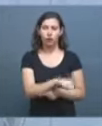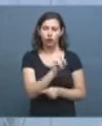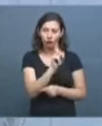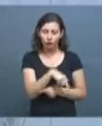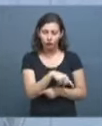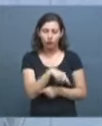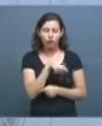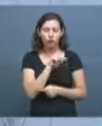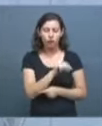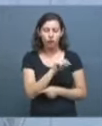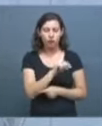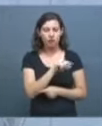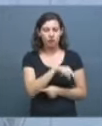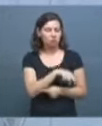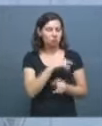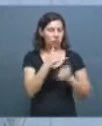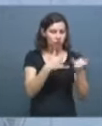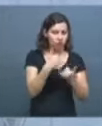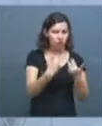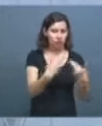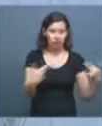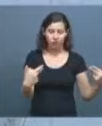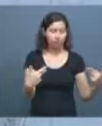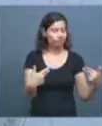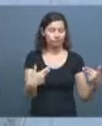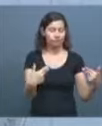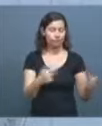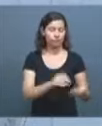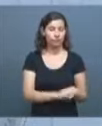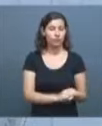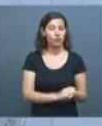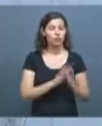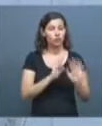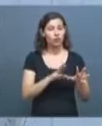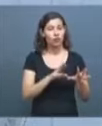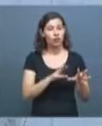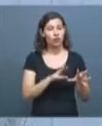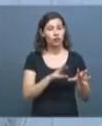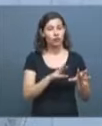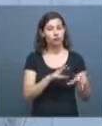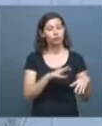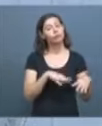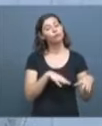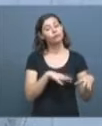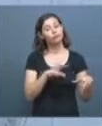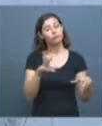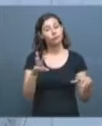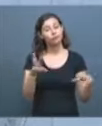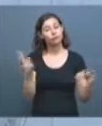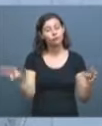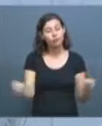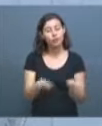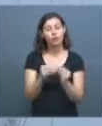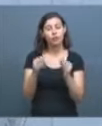forma com que elas deveriam viver. As crianças, elas são inseridas em uma série de atividades